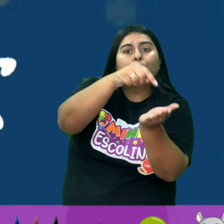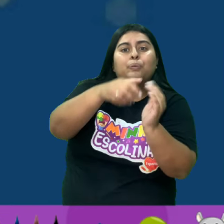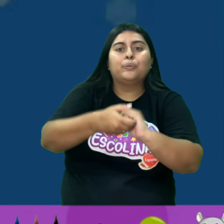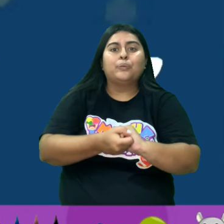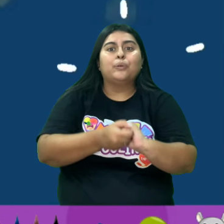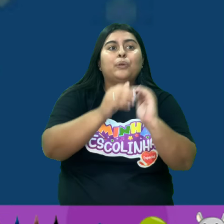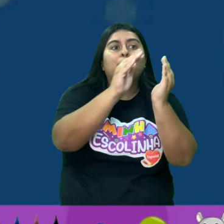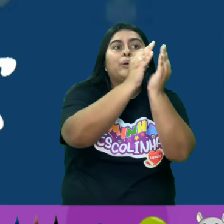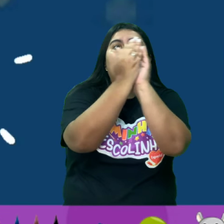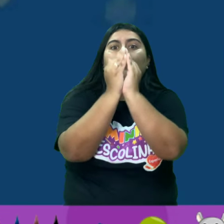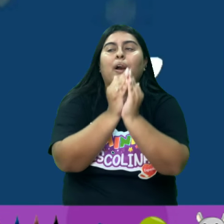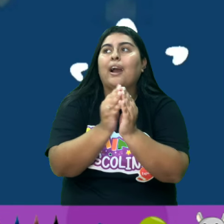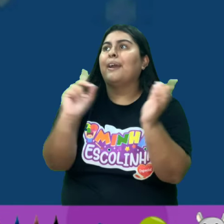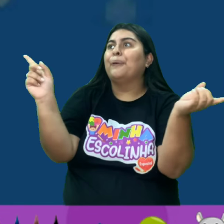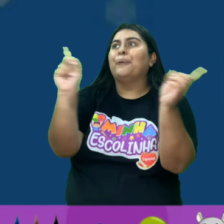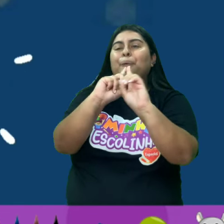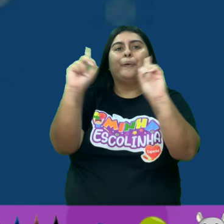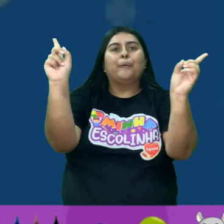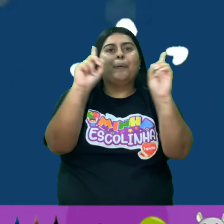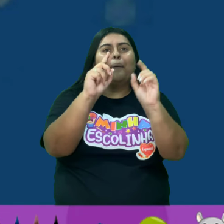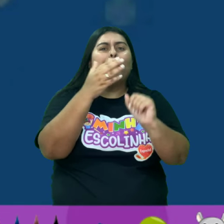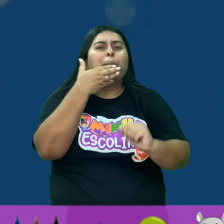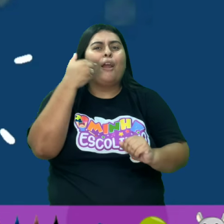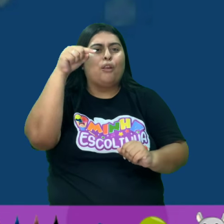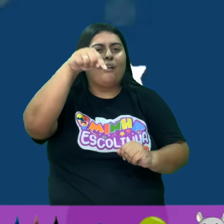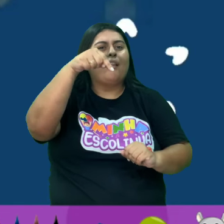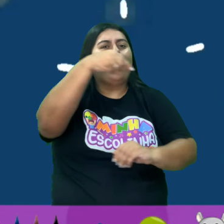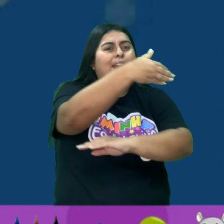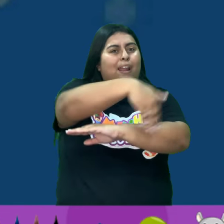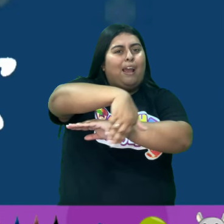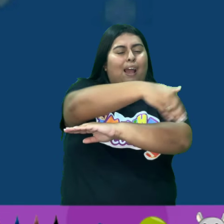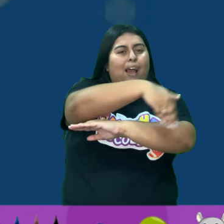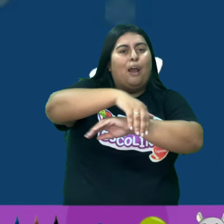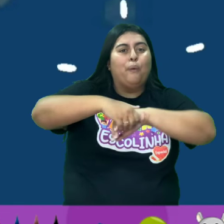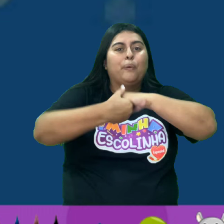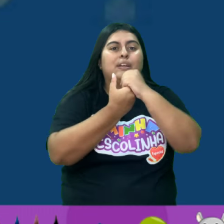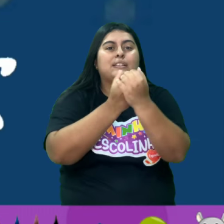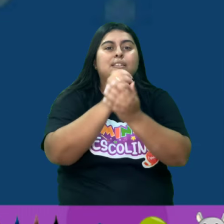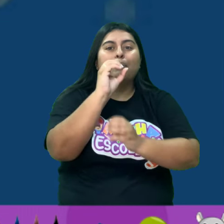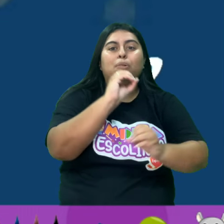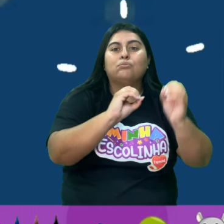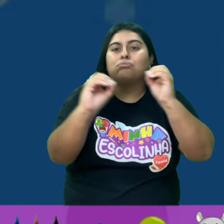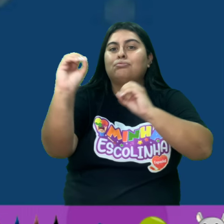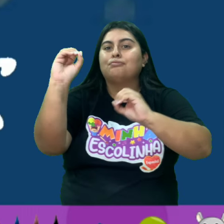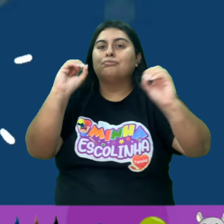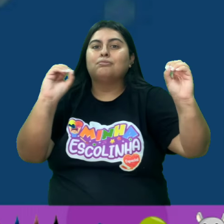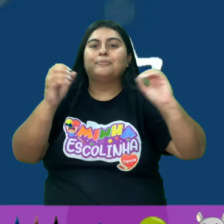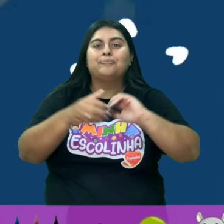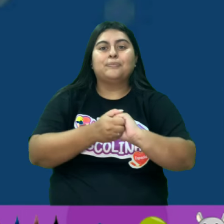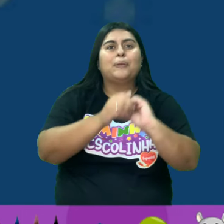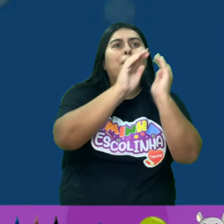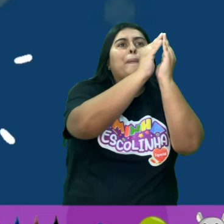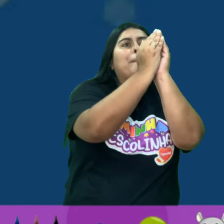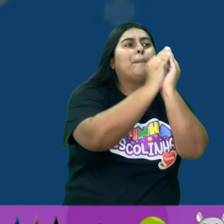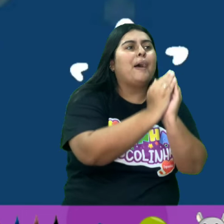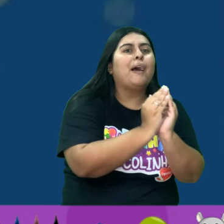mão. Não cai não, não cai não, não cai não. Cai na rua do sabão.